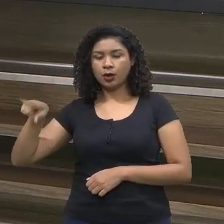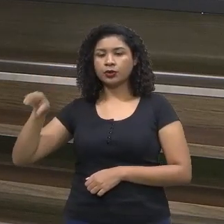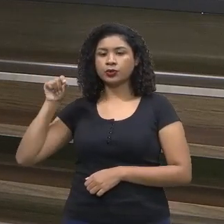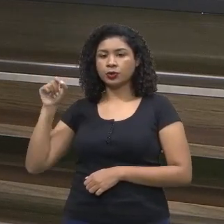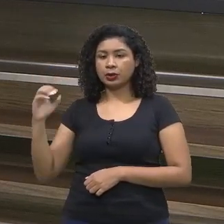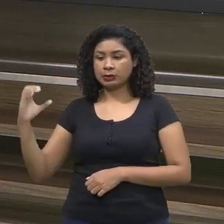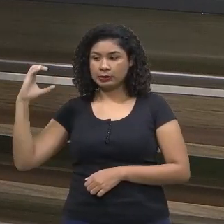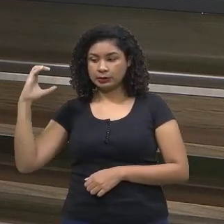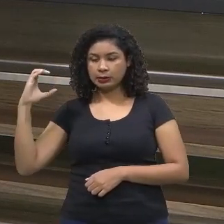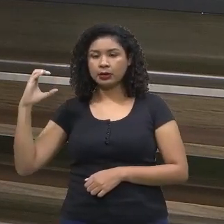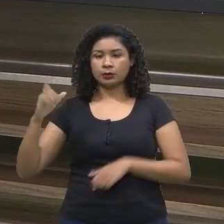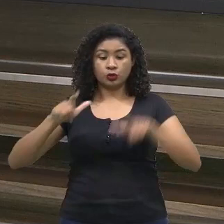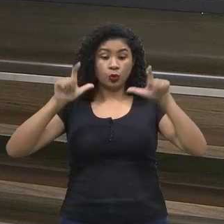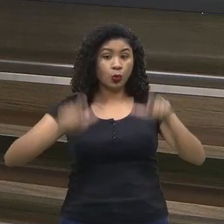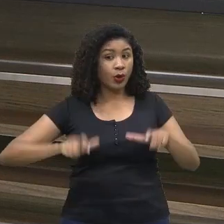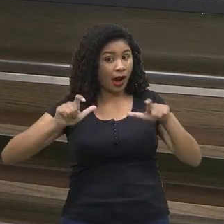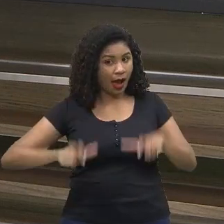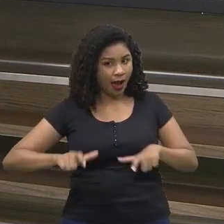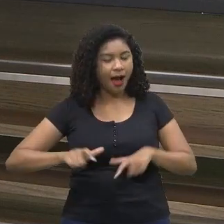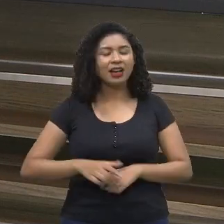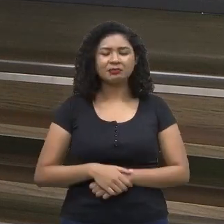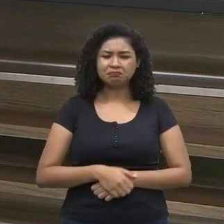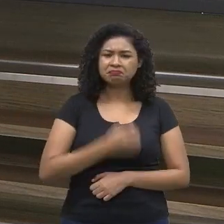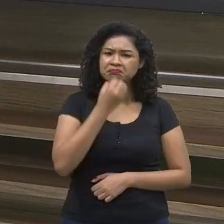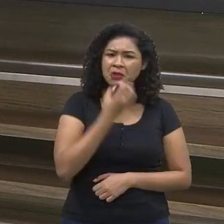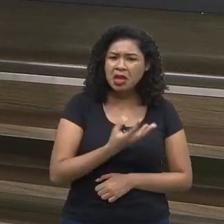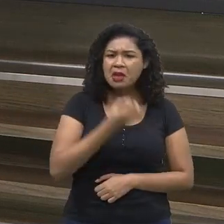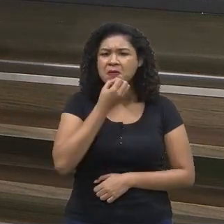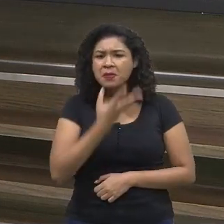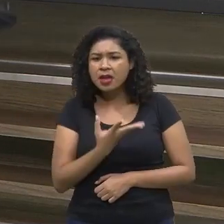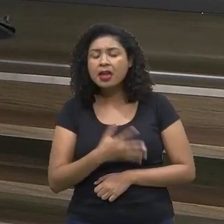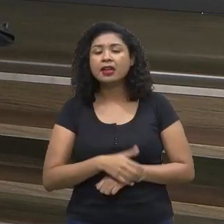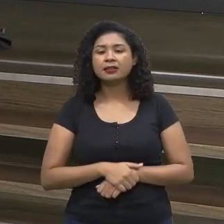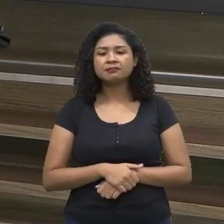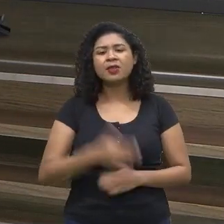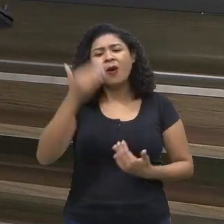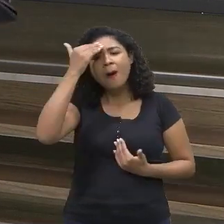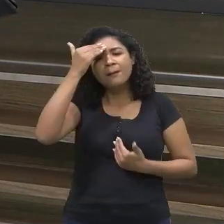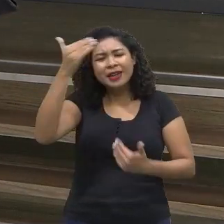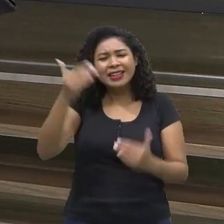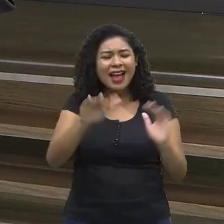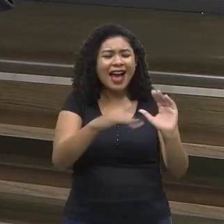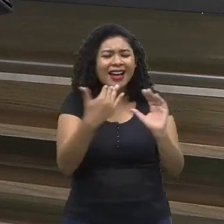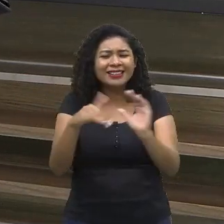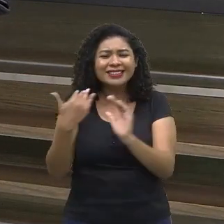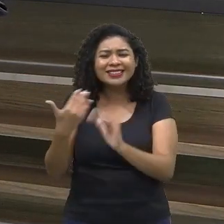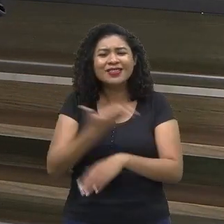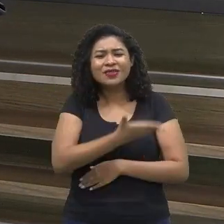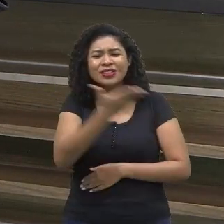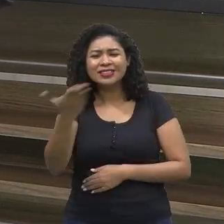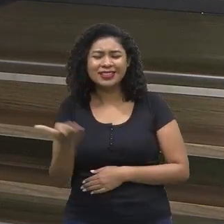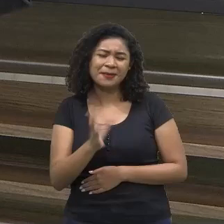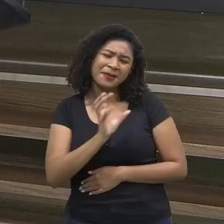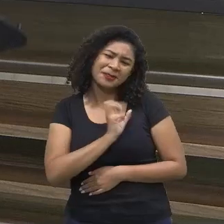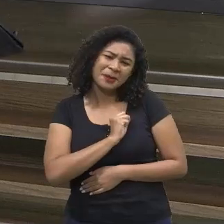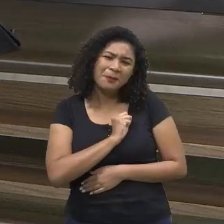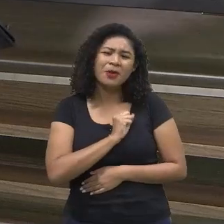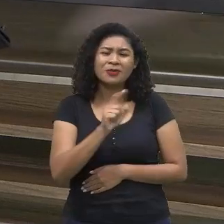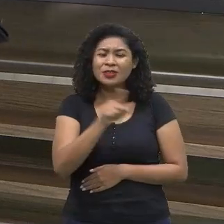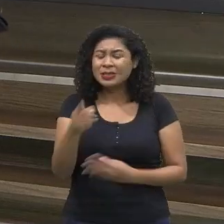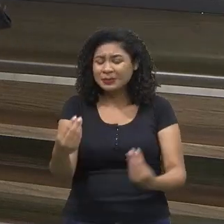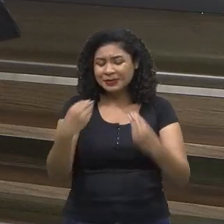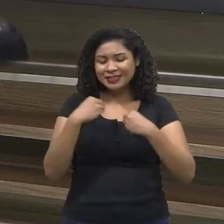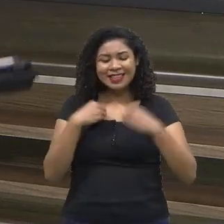frisou bem, muito bem. Rafael está dizendo que é a letra C. Obrigada pela participação de vocês, meus amores. Vocês me